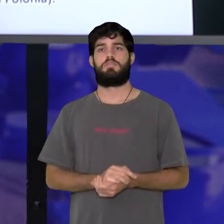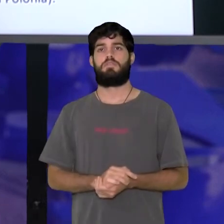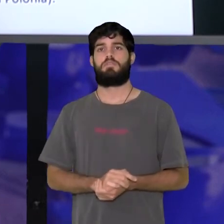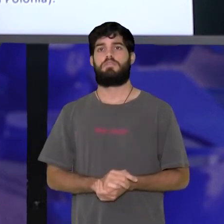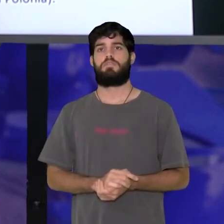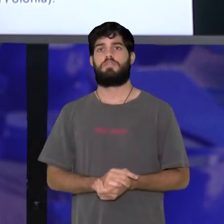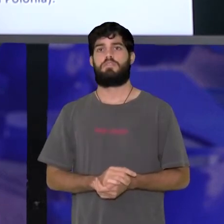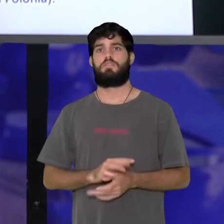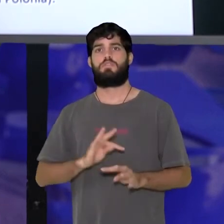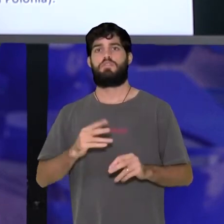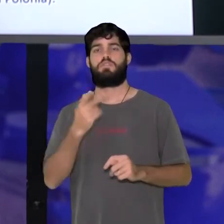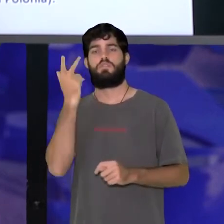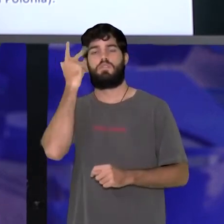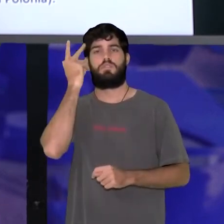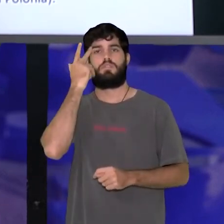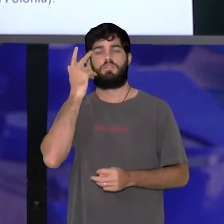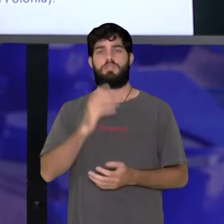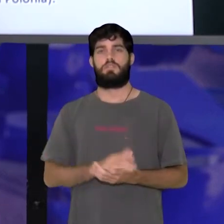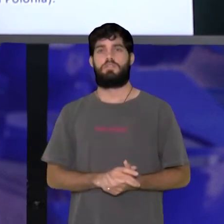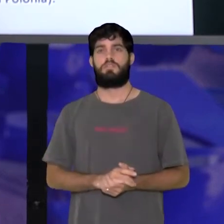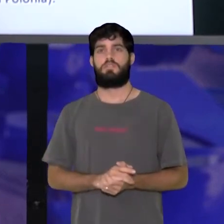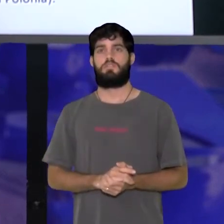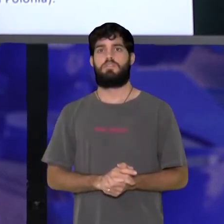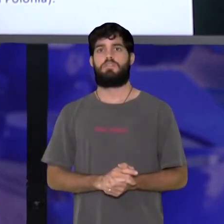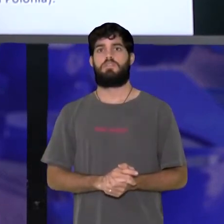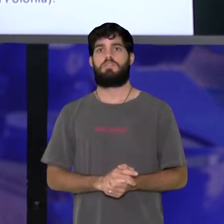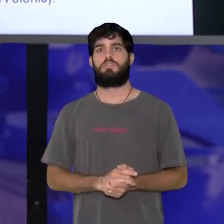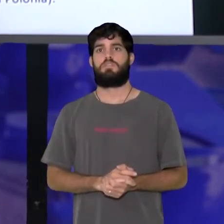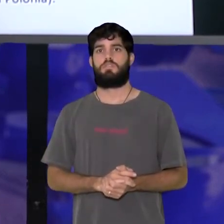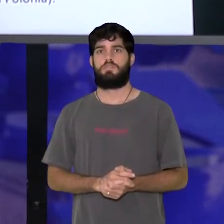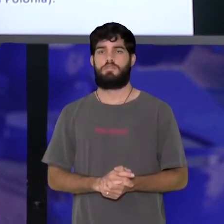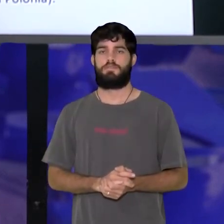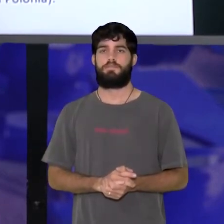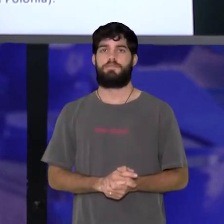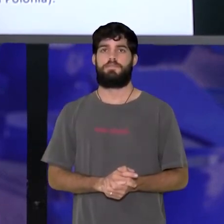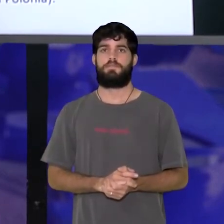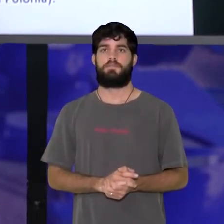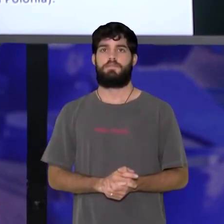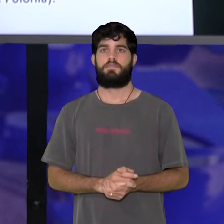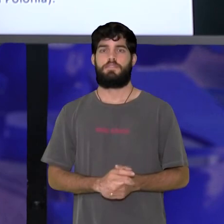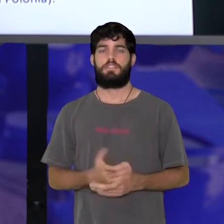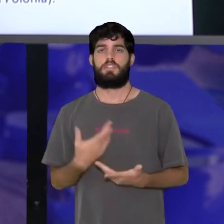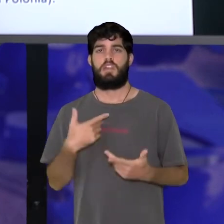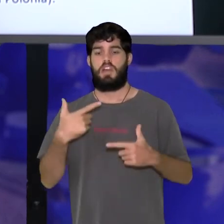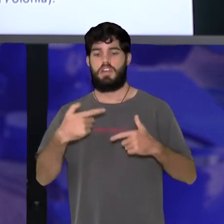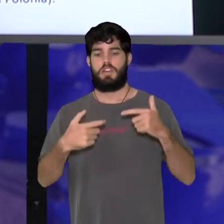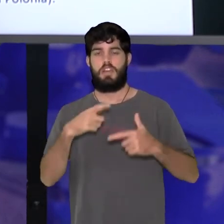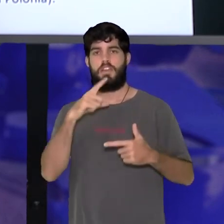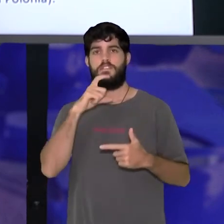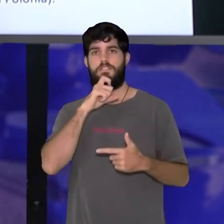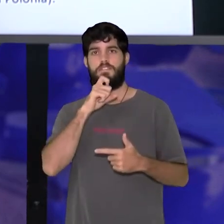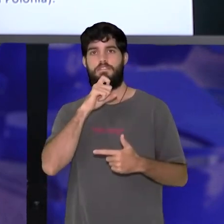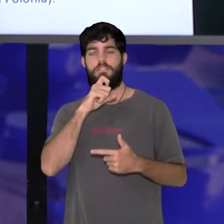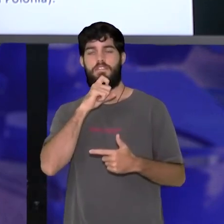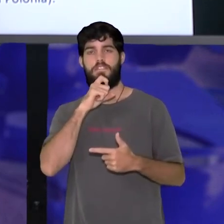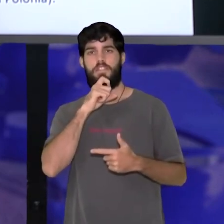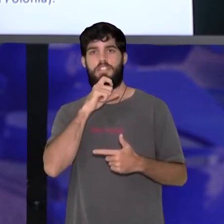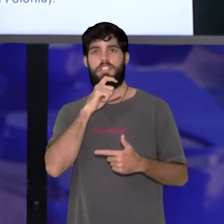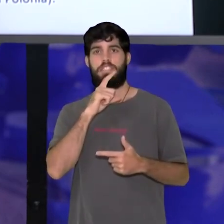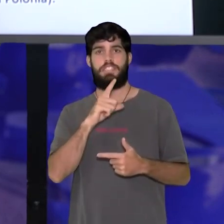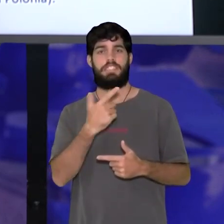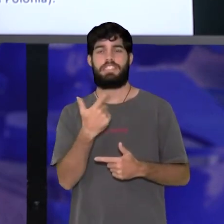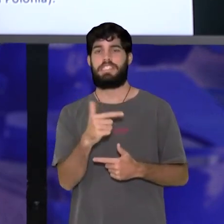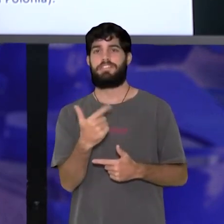Tudo normal. Pacificados. Eles foram pacificados. A Guerra Fria não